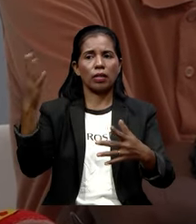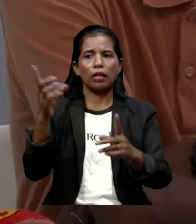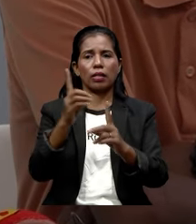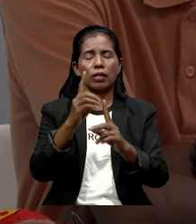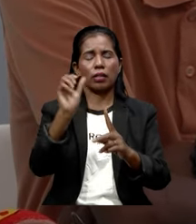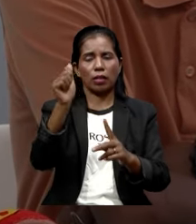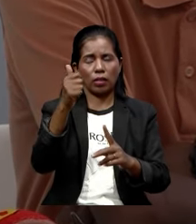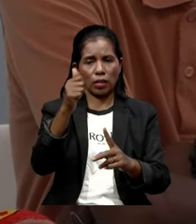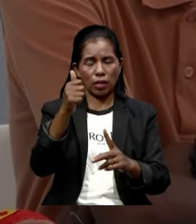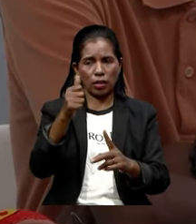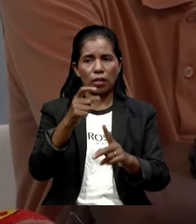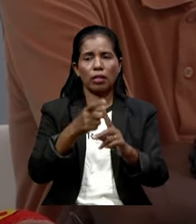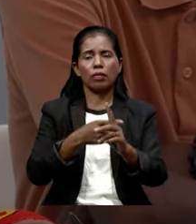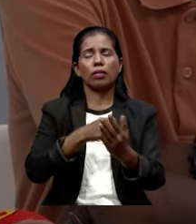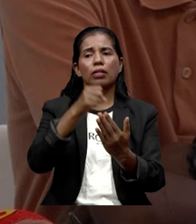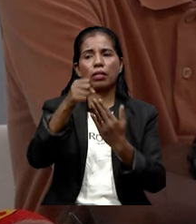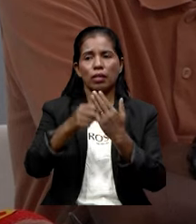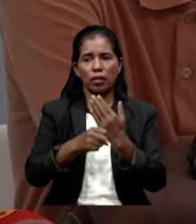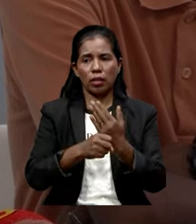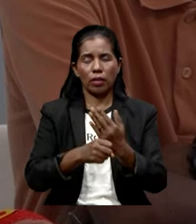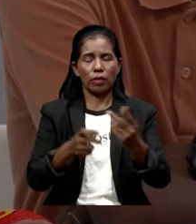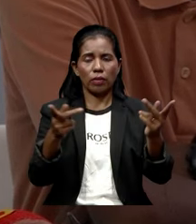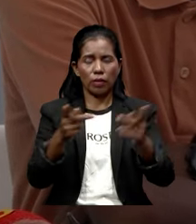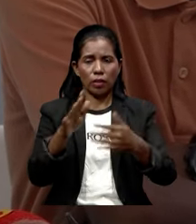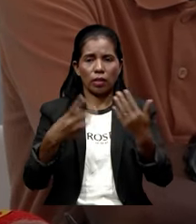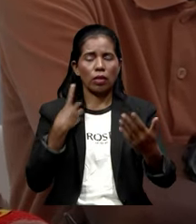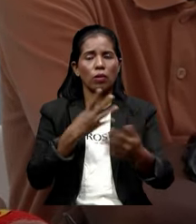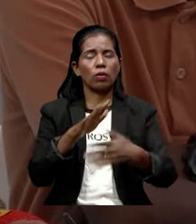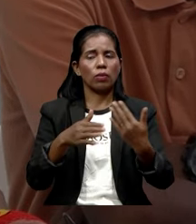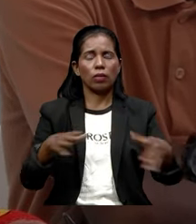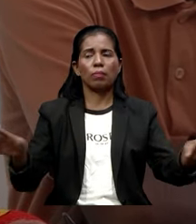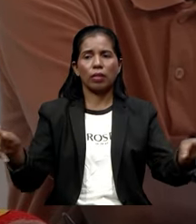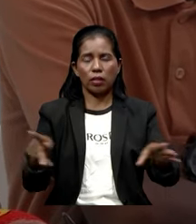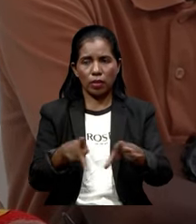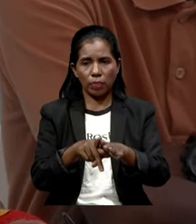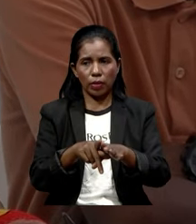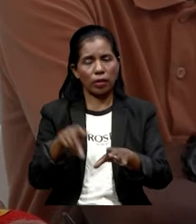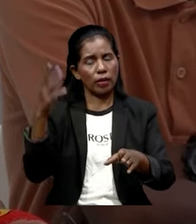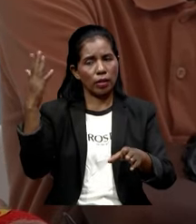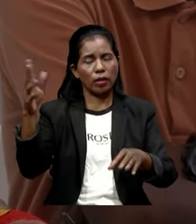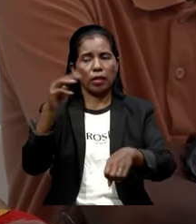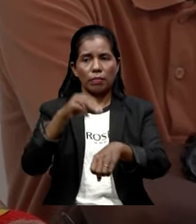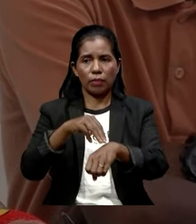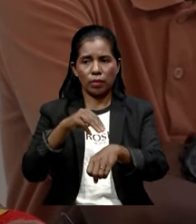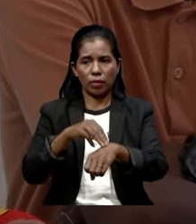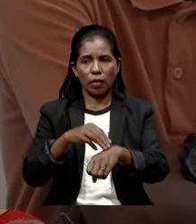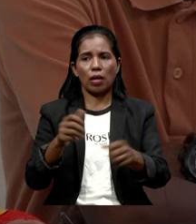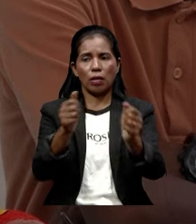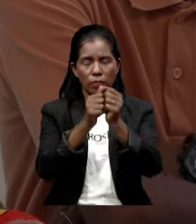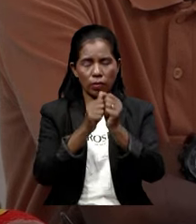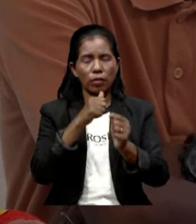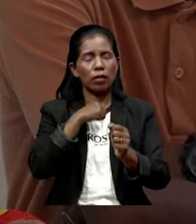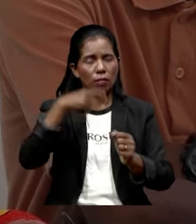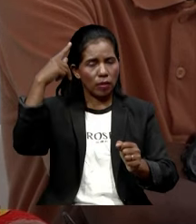10 de setembro iha nebe ita hutu se participa iha misa hamuto ko santo